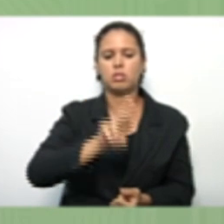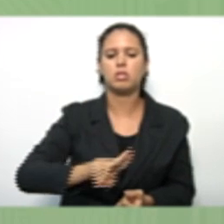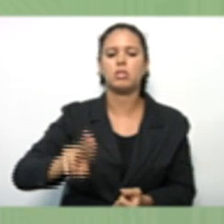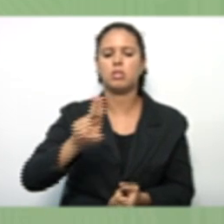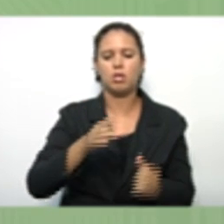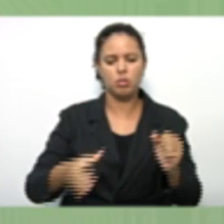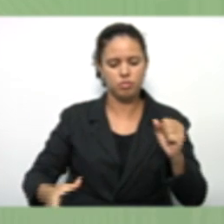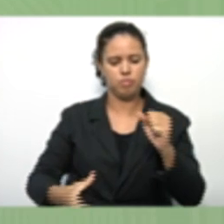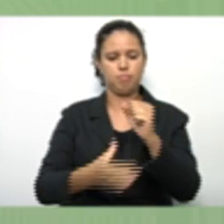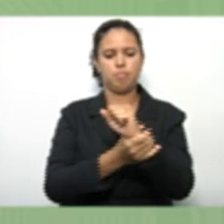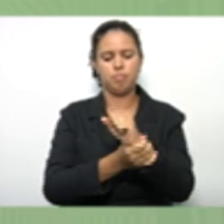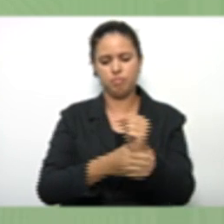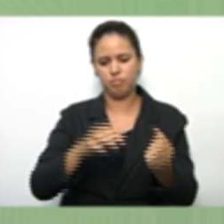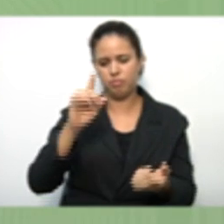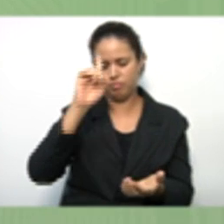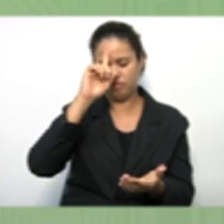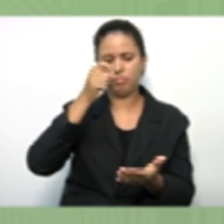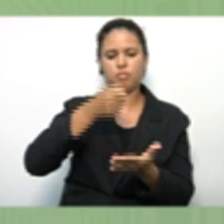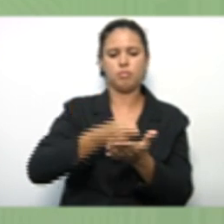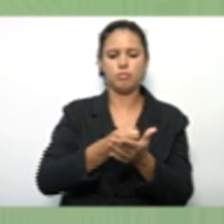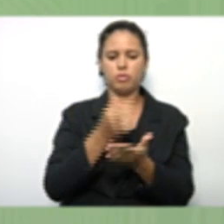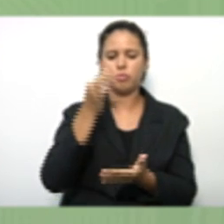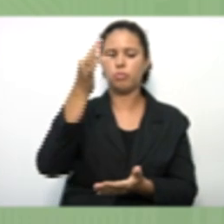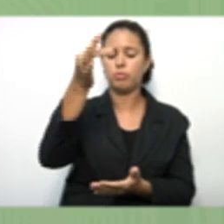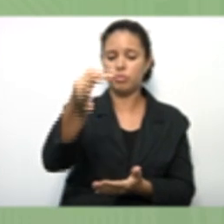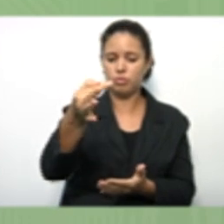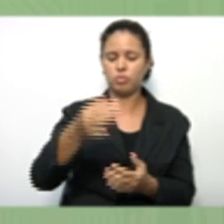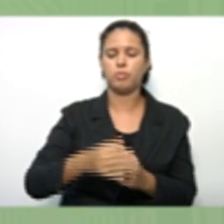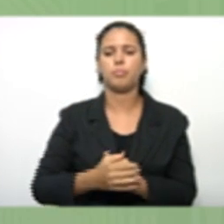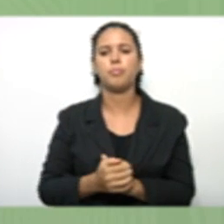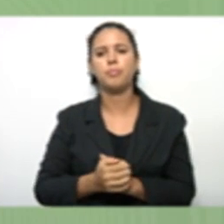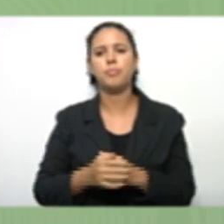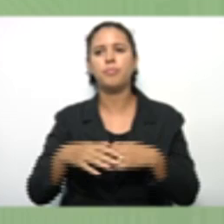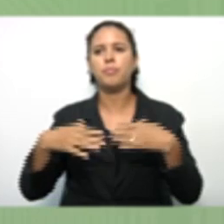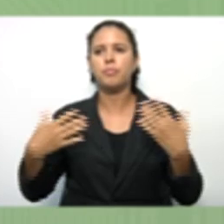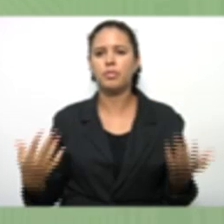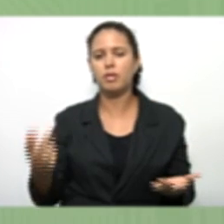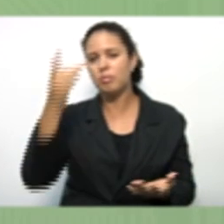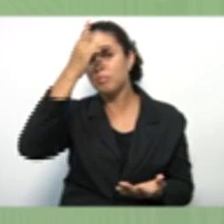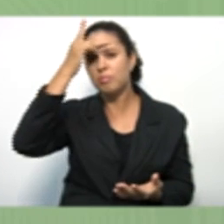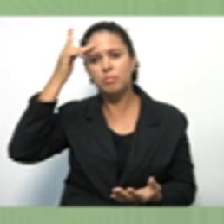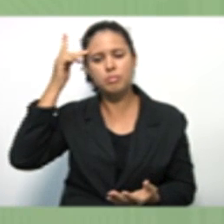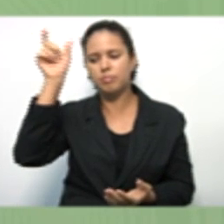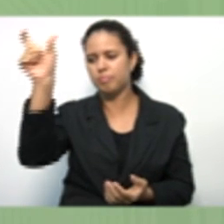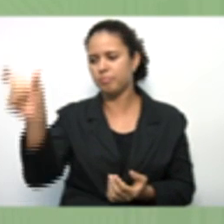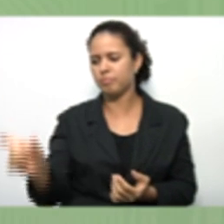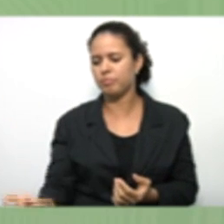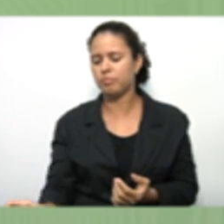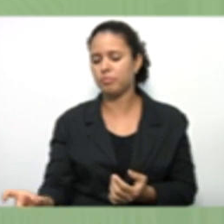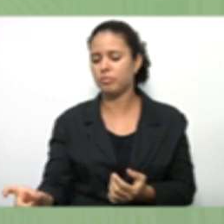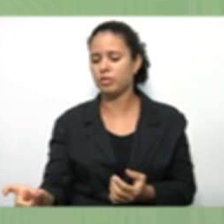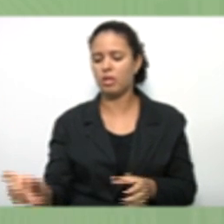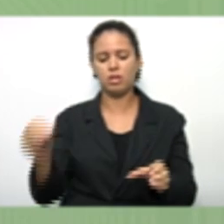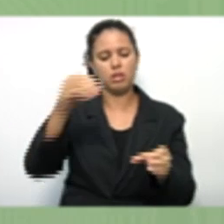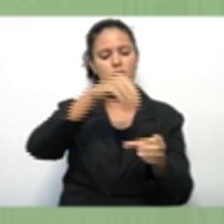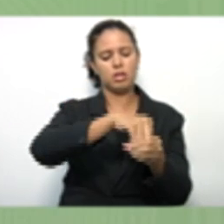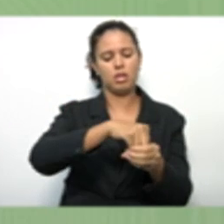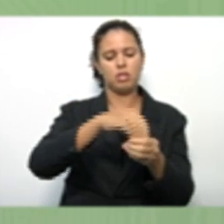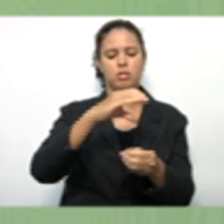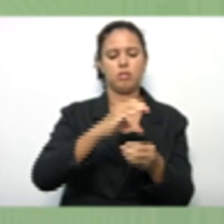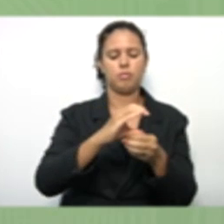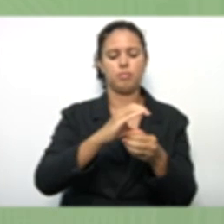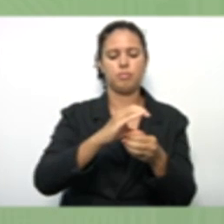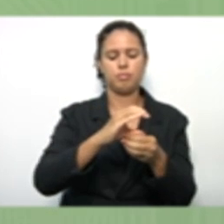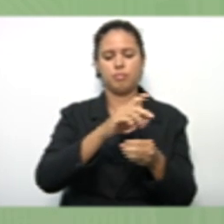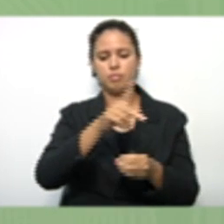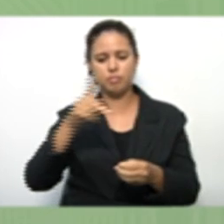do futuro da entidade. Assim como a pessoa física, na cooperativa também, consegue, através